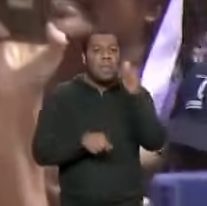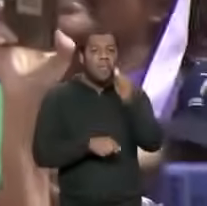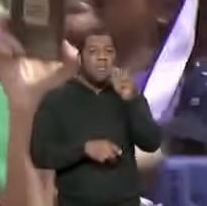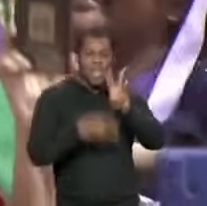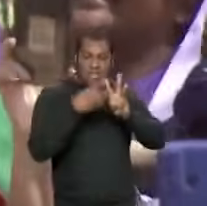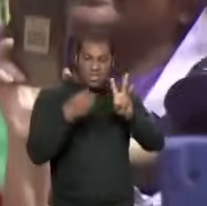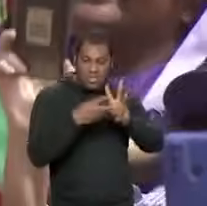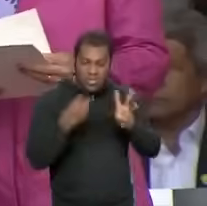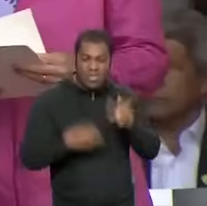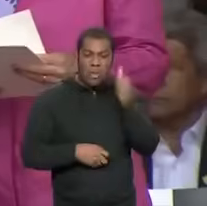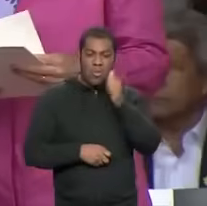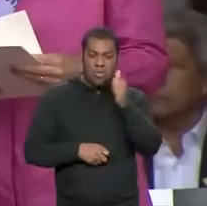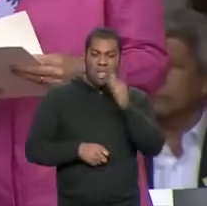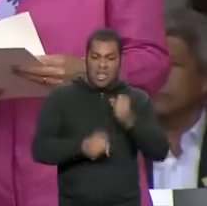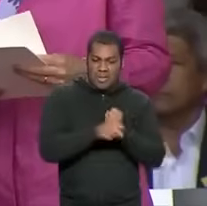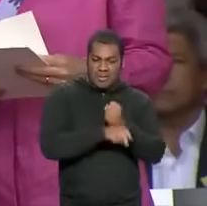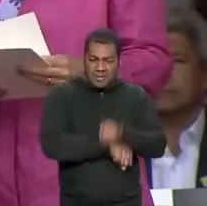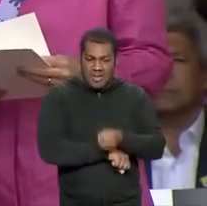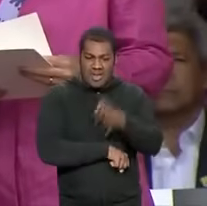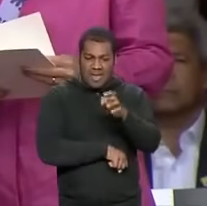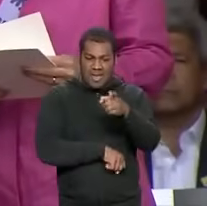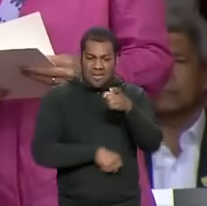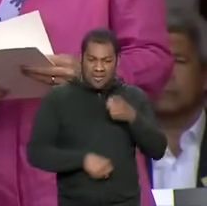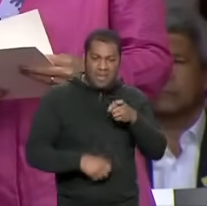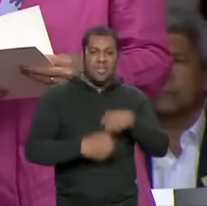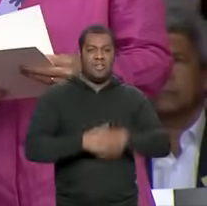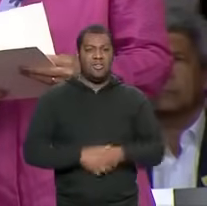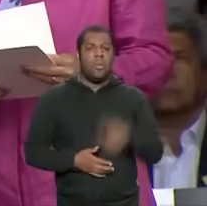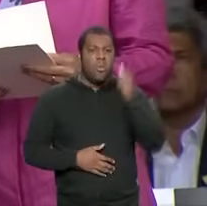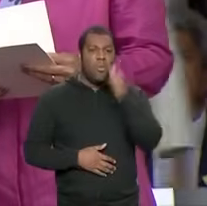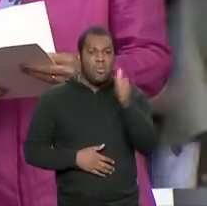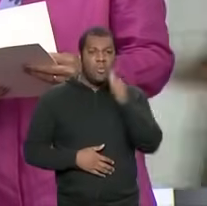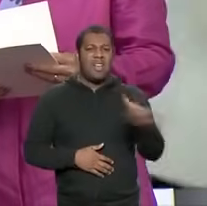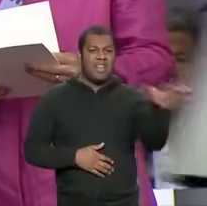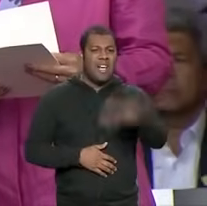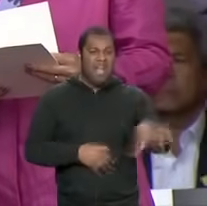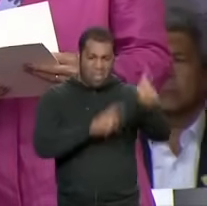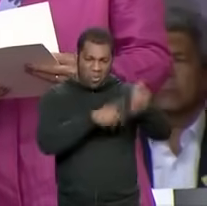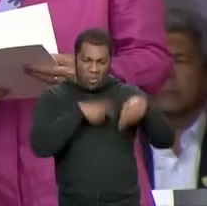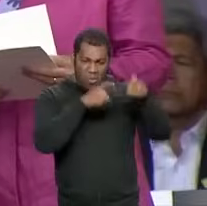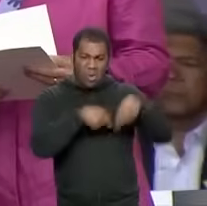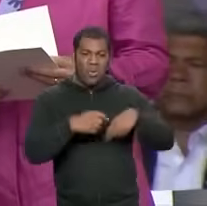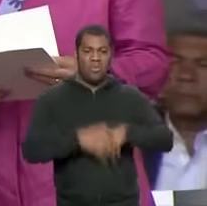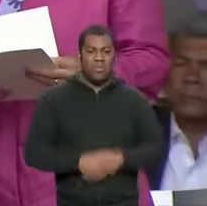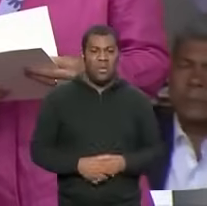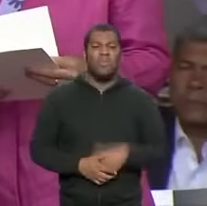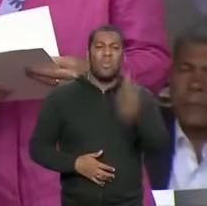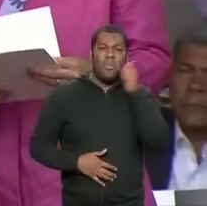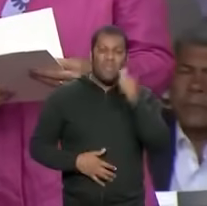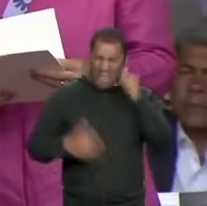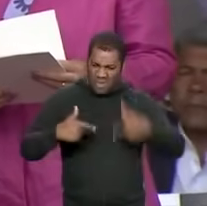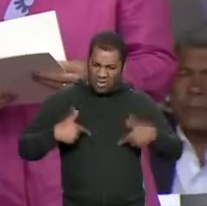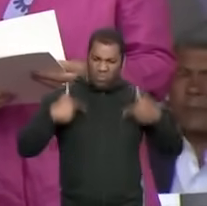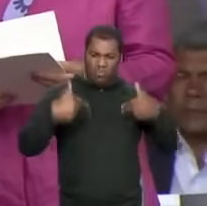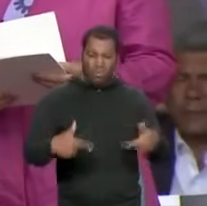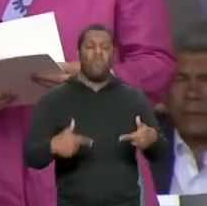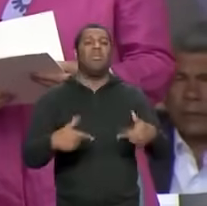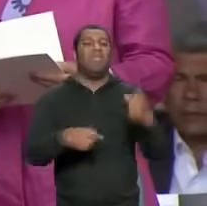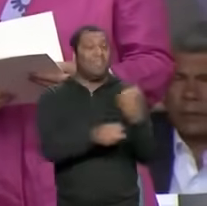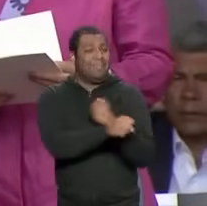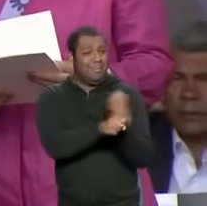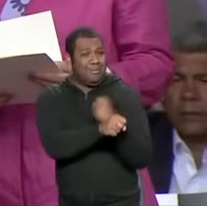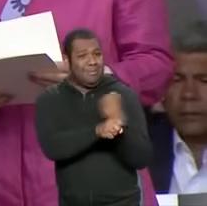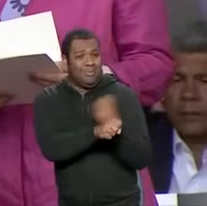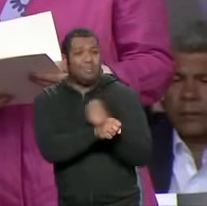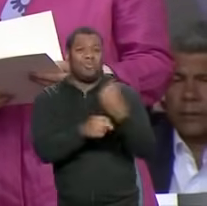mulheres que plantam alimento e ser meio amor mulheres de Tantas lutas e histórias muito